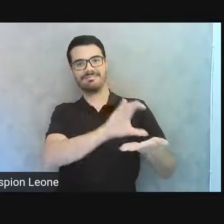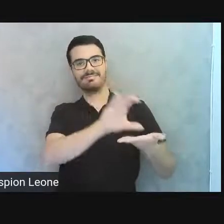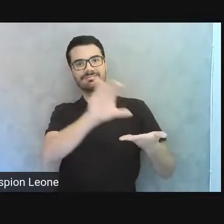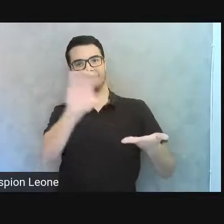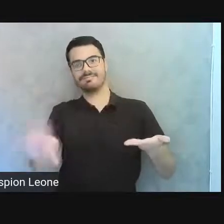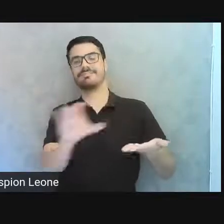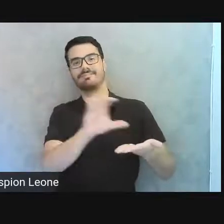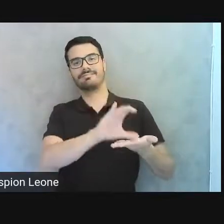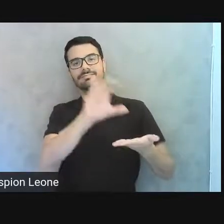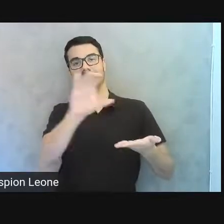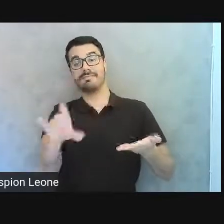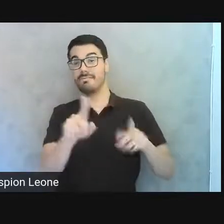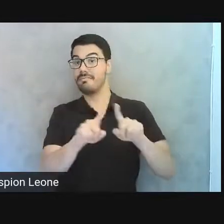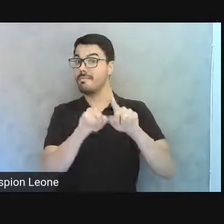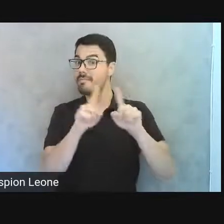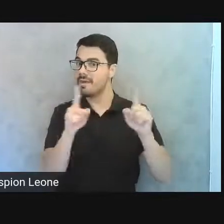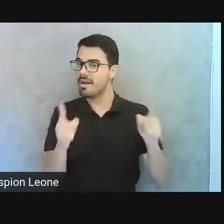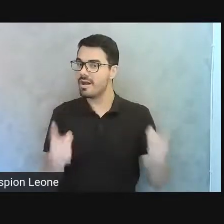totalmente